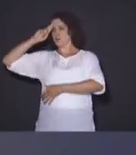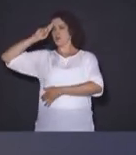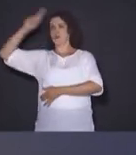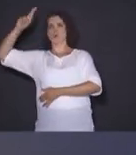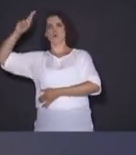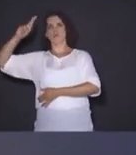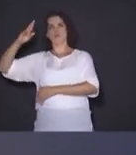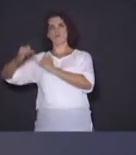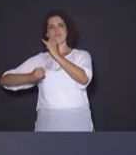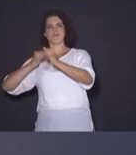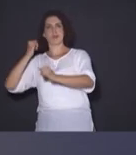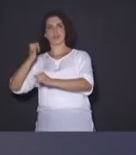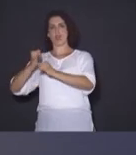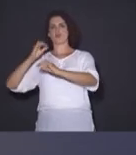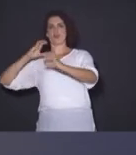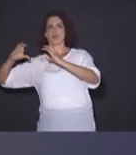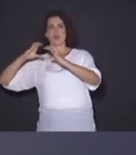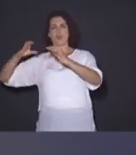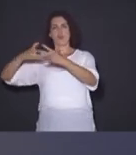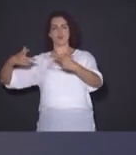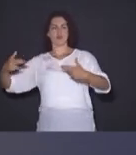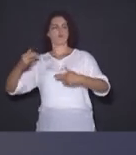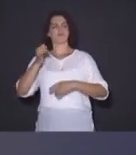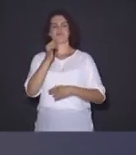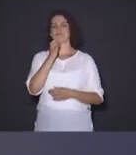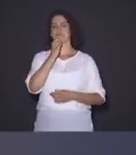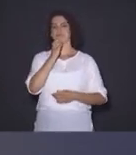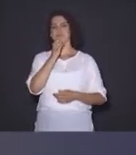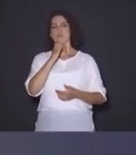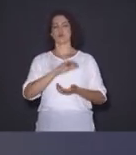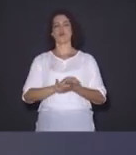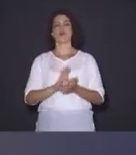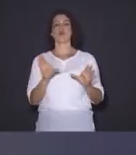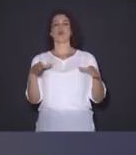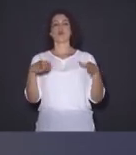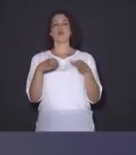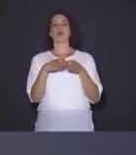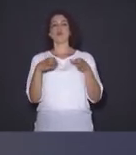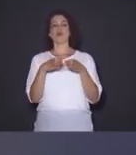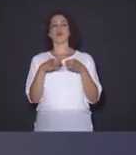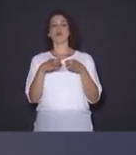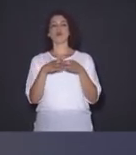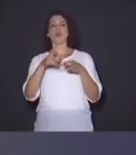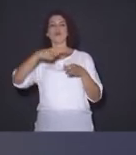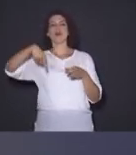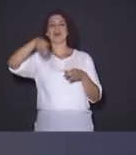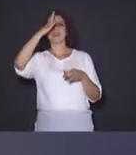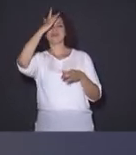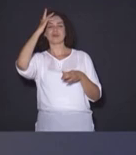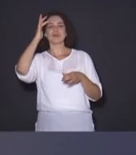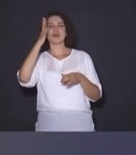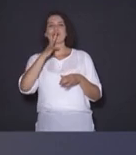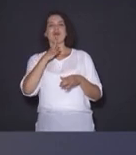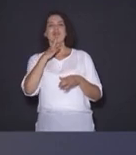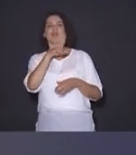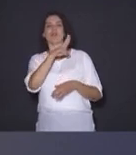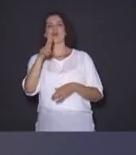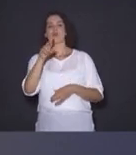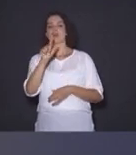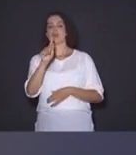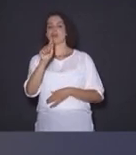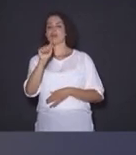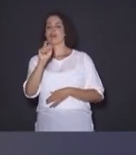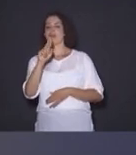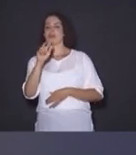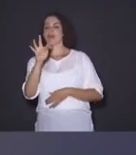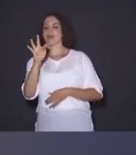das telecomunicações falamos por exemplo de um grupo que ficou conhecido como garrafa que é google